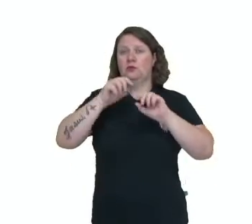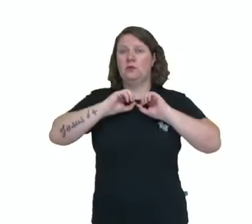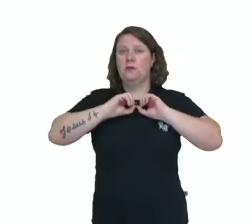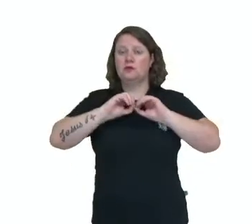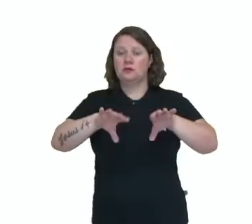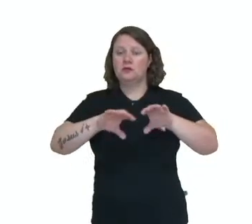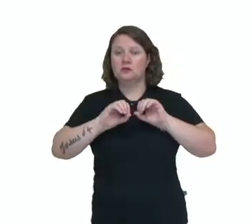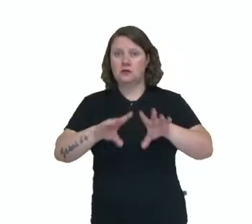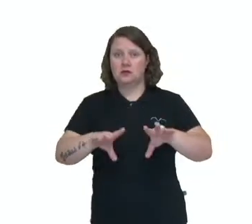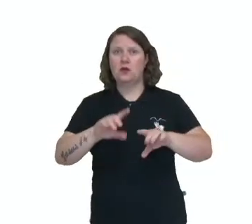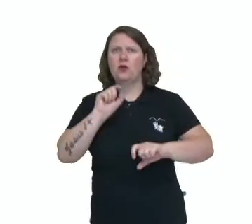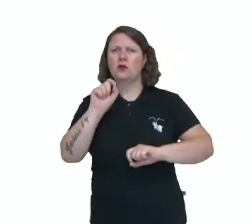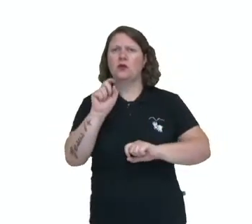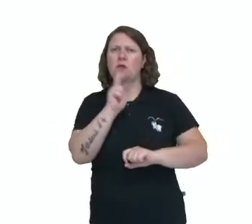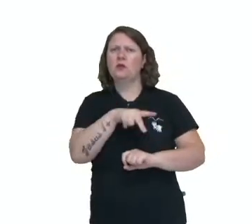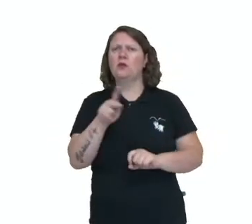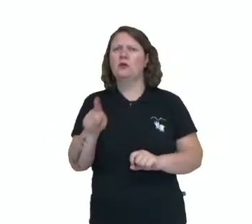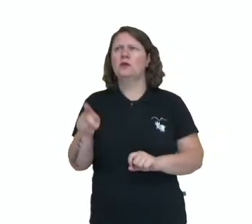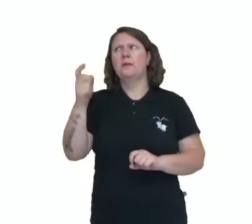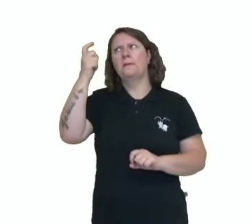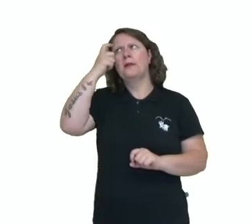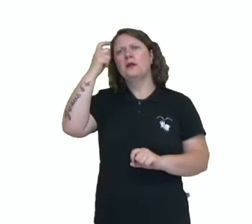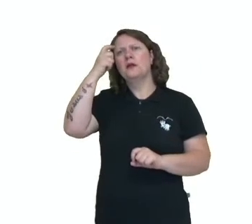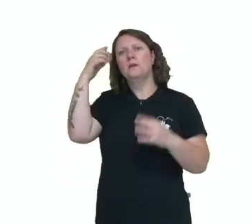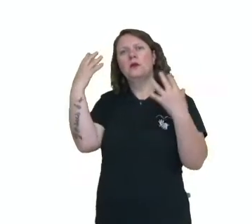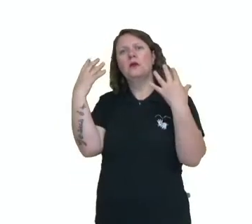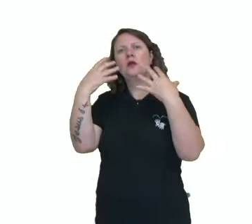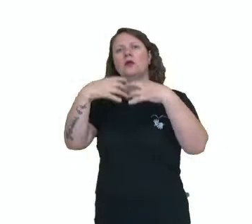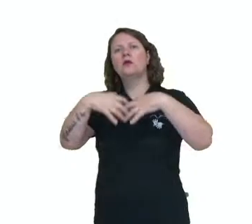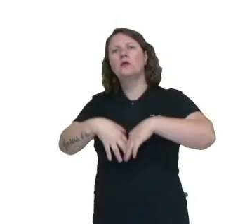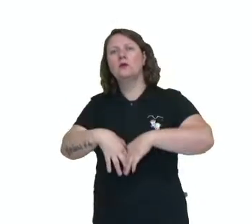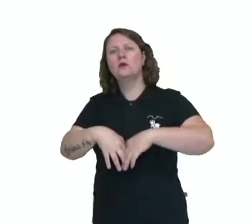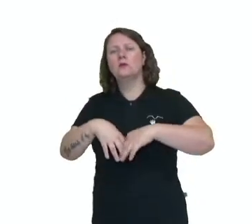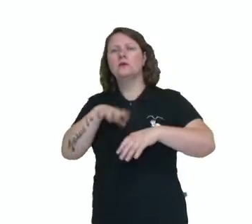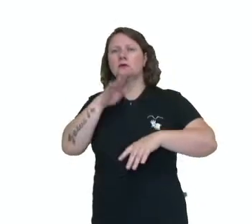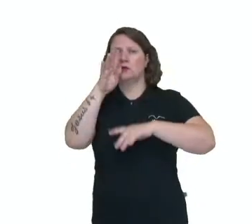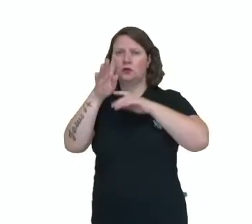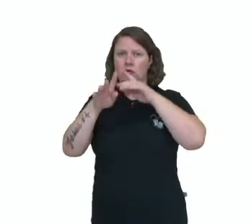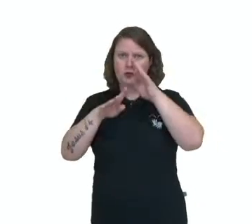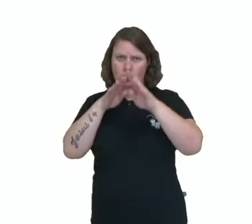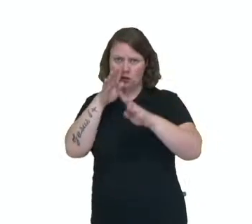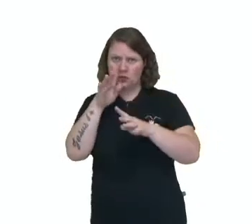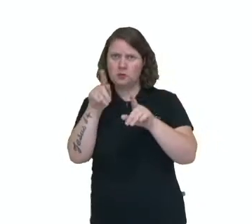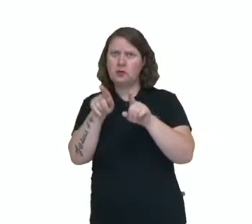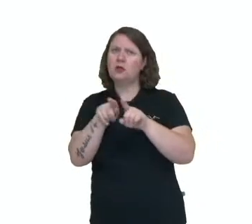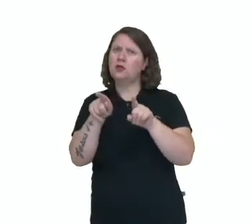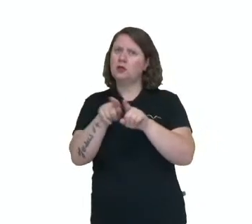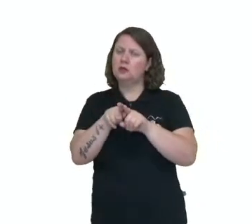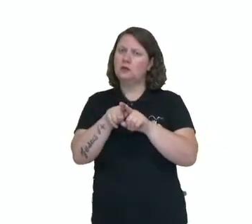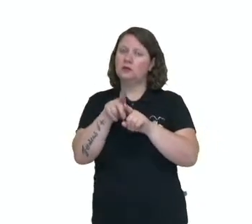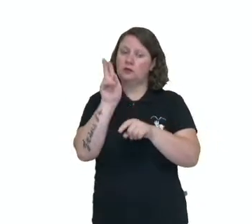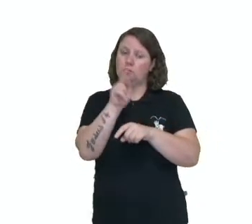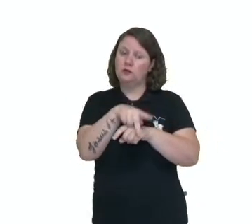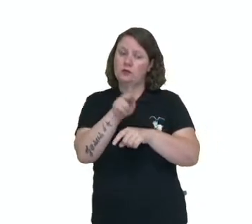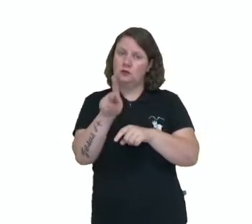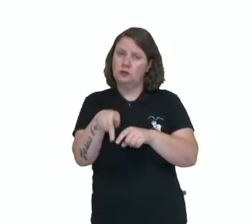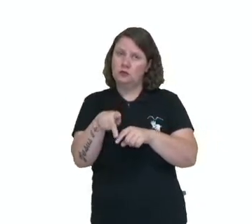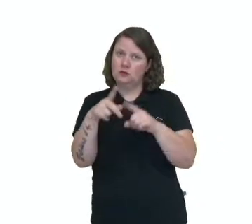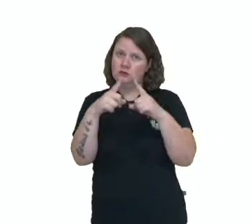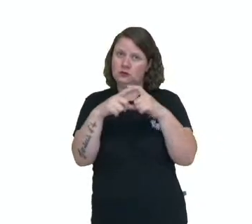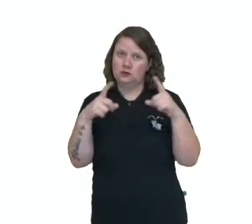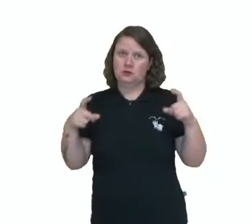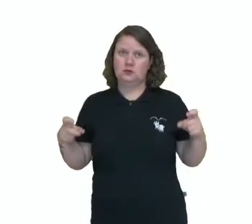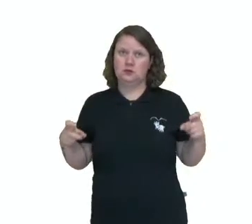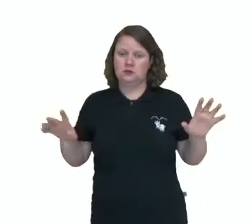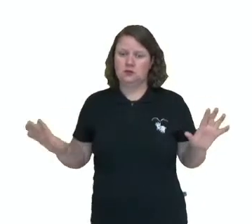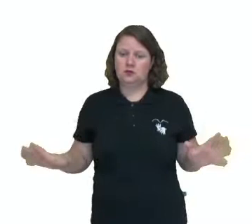pensamento crítico e pesquisa científica. A iniciativa é do professor de ciências Estevão Zilioli,